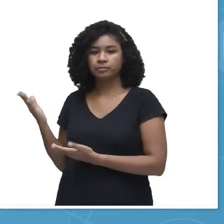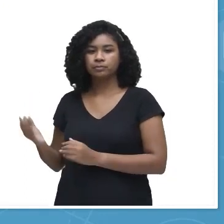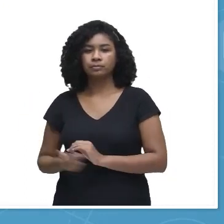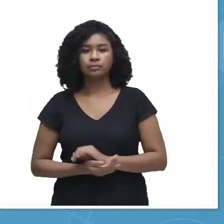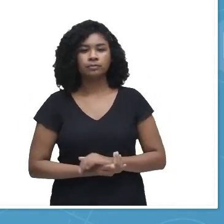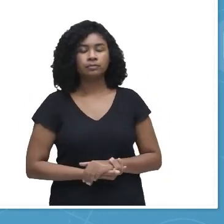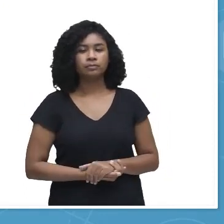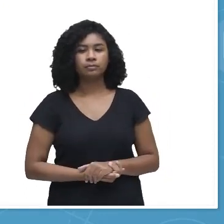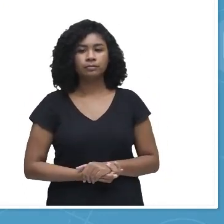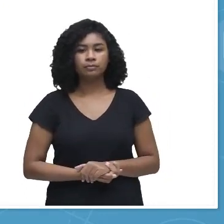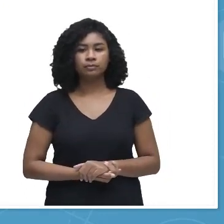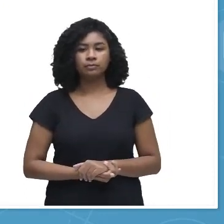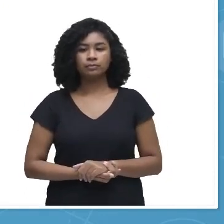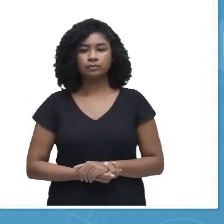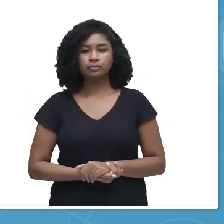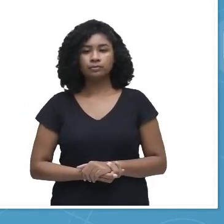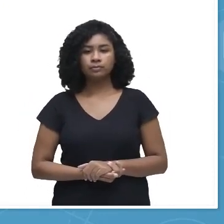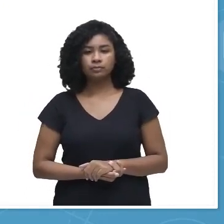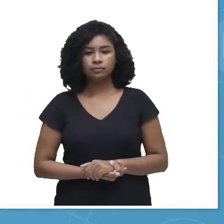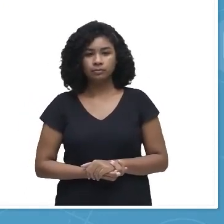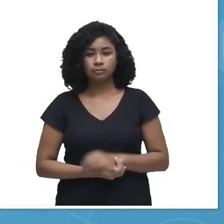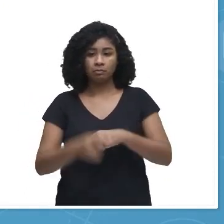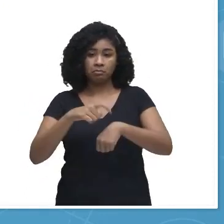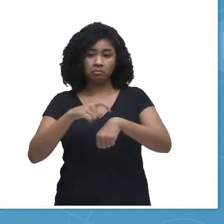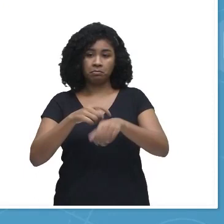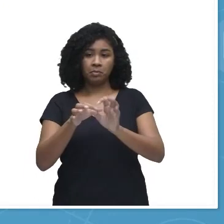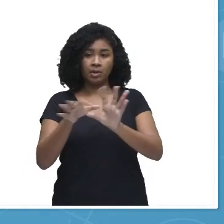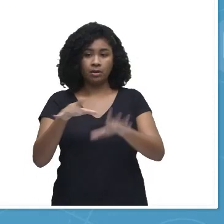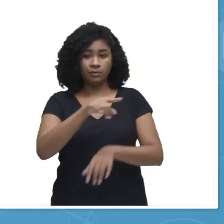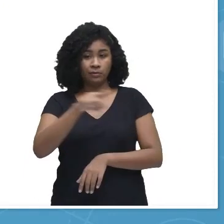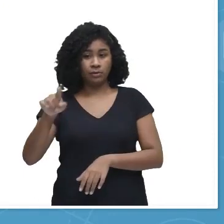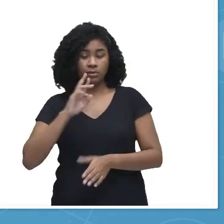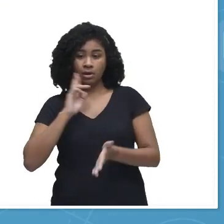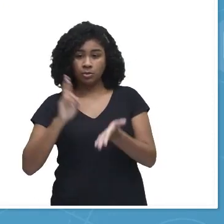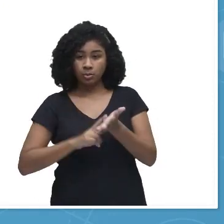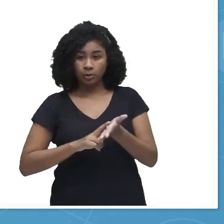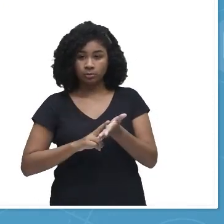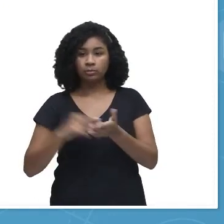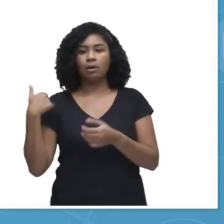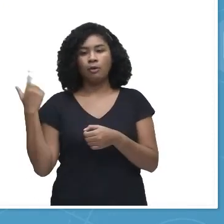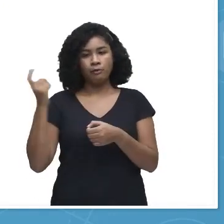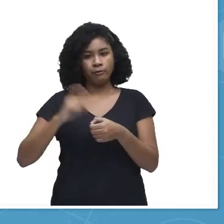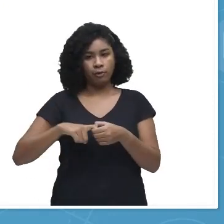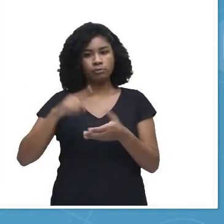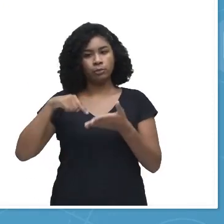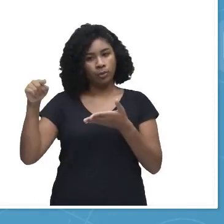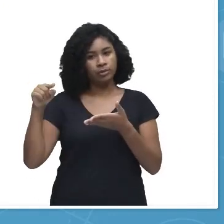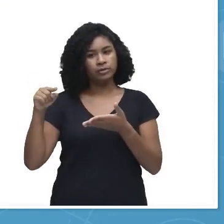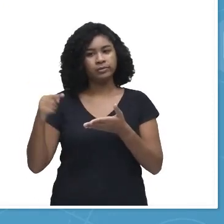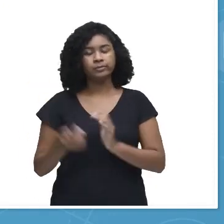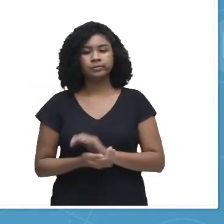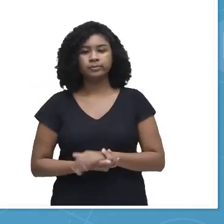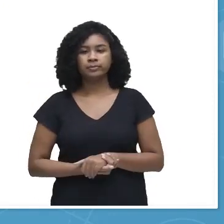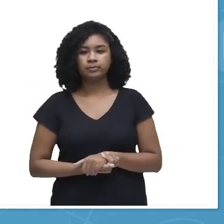E. Chica da Silva. Agora vocês vão ter um tempo para responder, em seguida a gente vem para corrigir essas questões. Ok, gente?